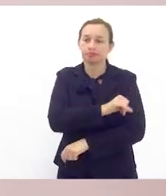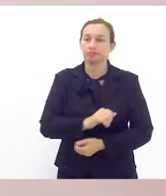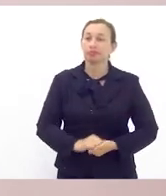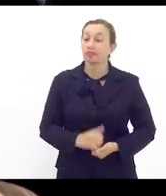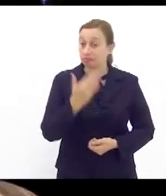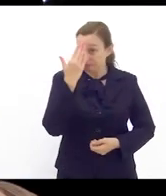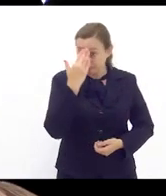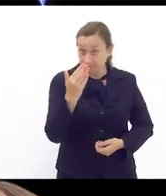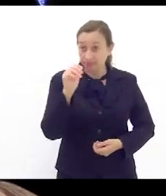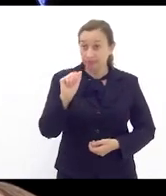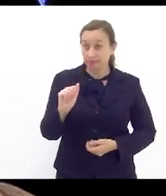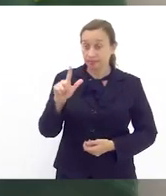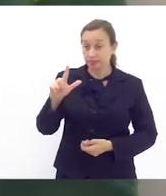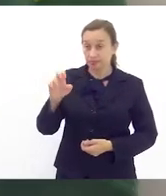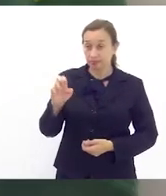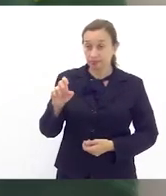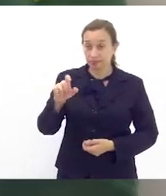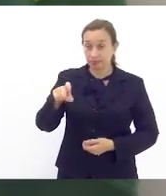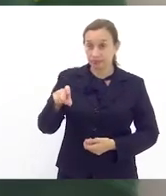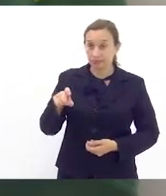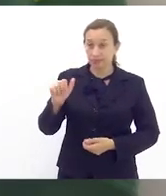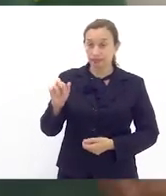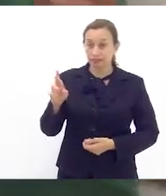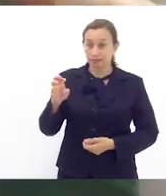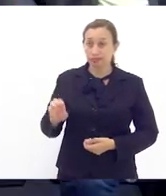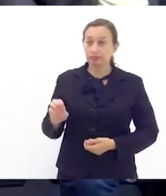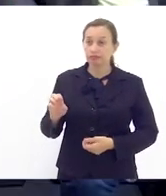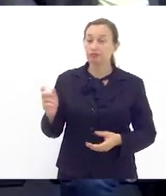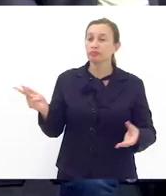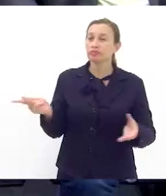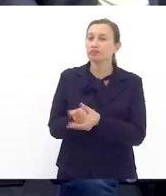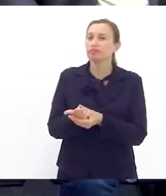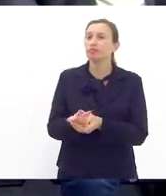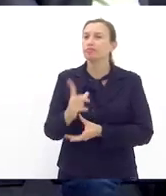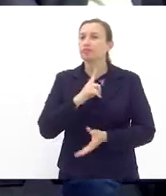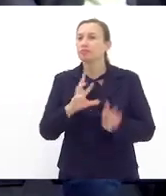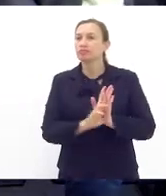Obrigado Alexandre tem algum representante do Procon